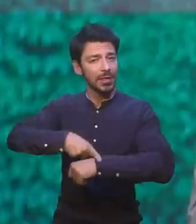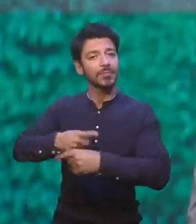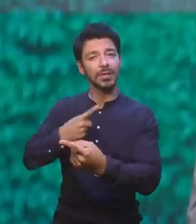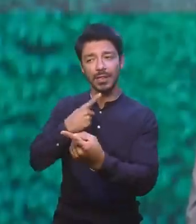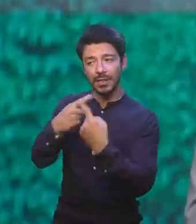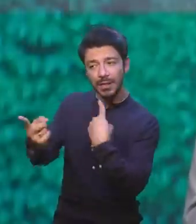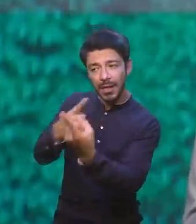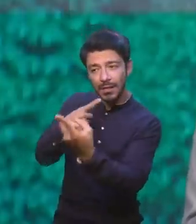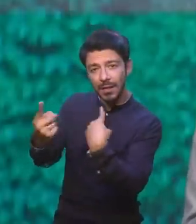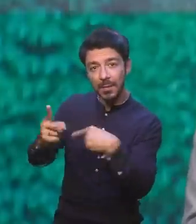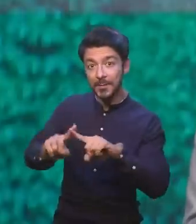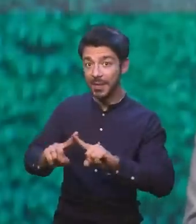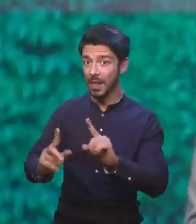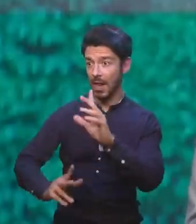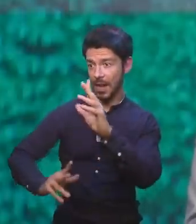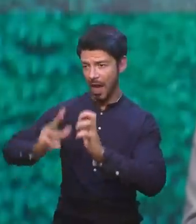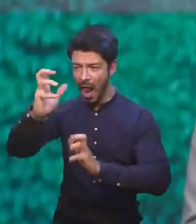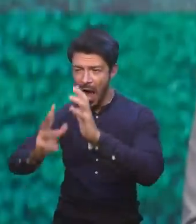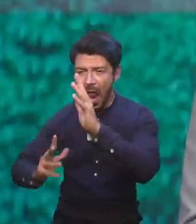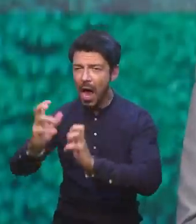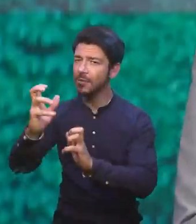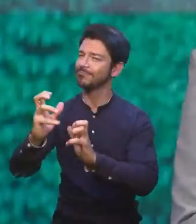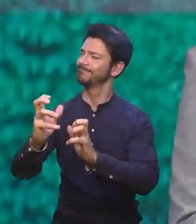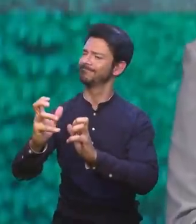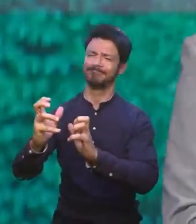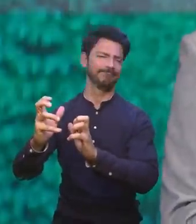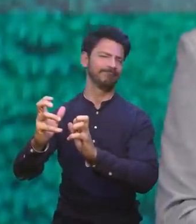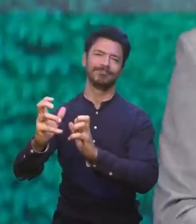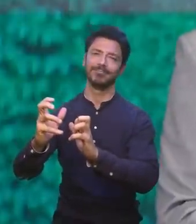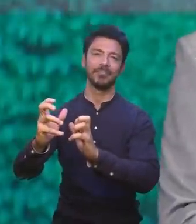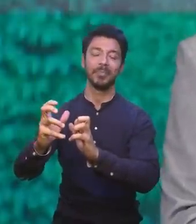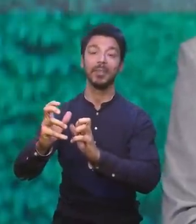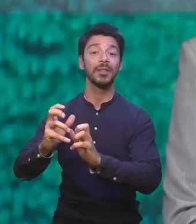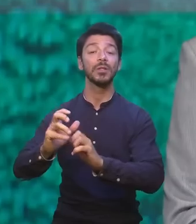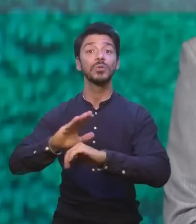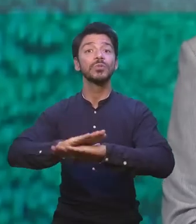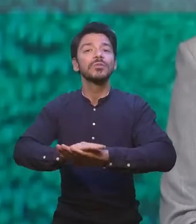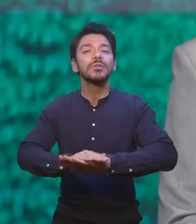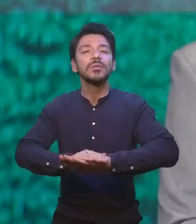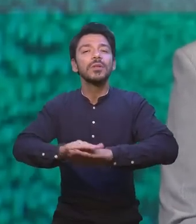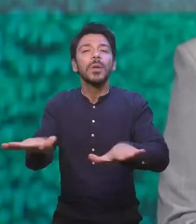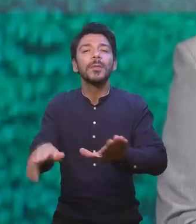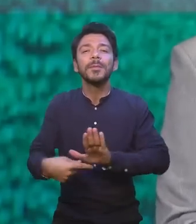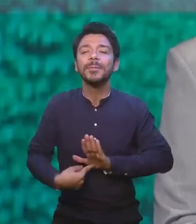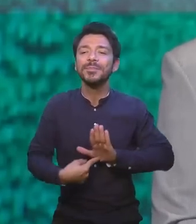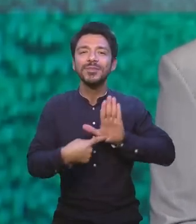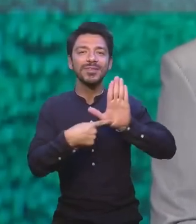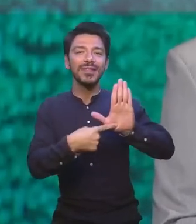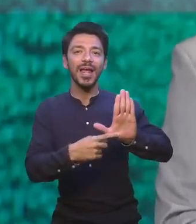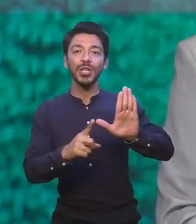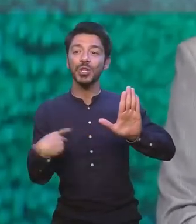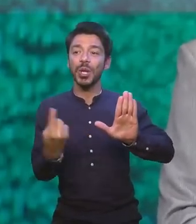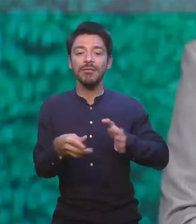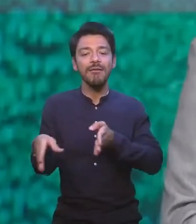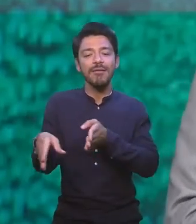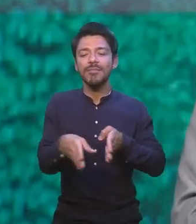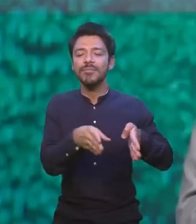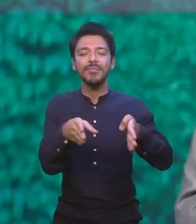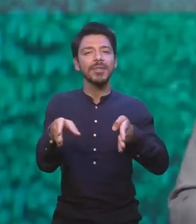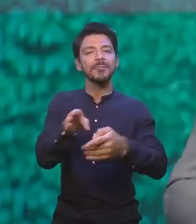a contenda, sem a imposição, simplesmente apresentando o caminho que nós esperamos que os nossos